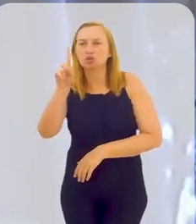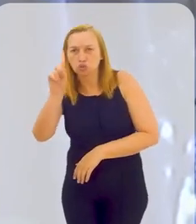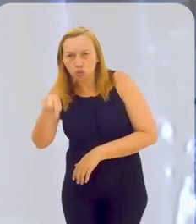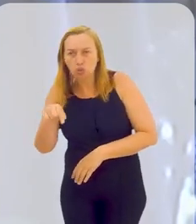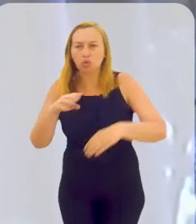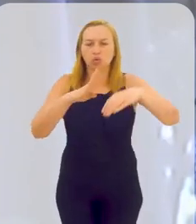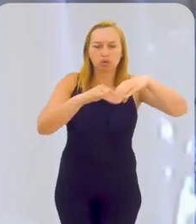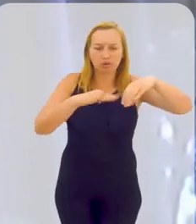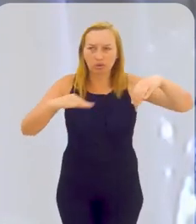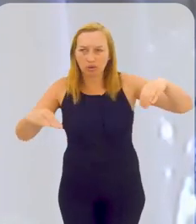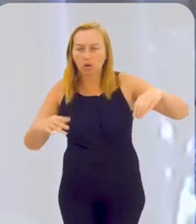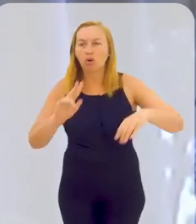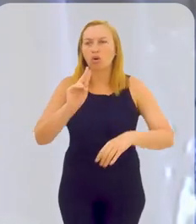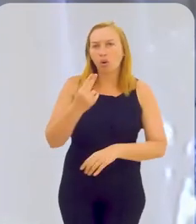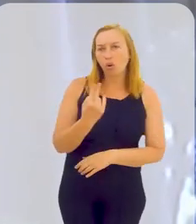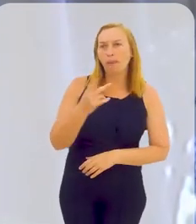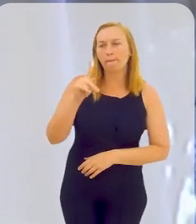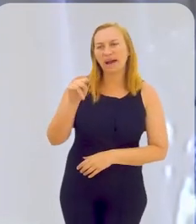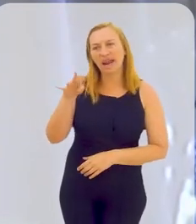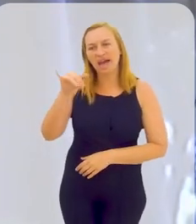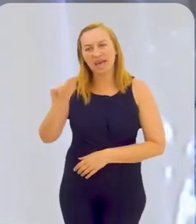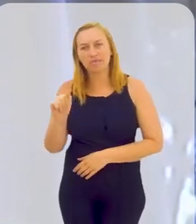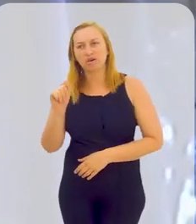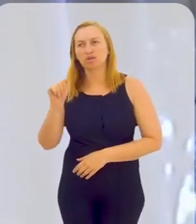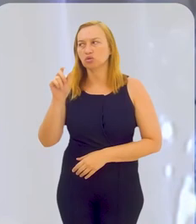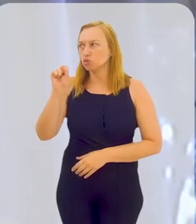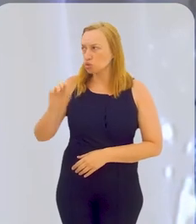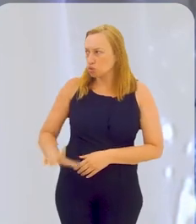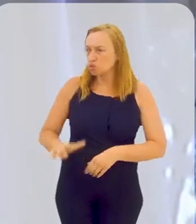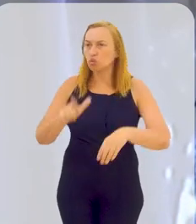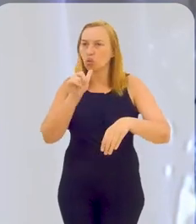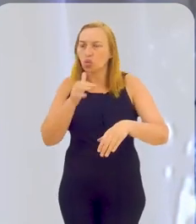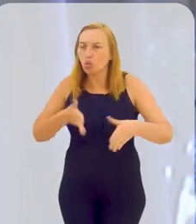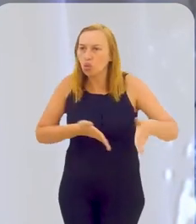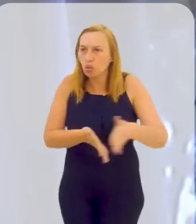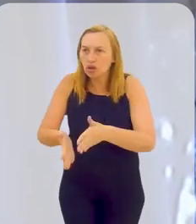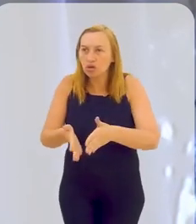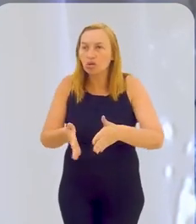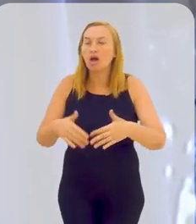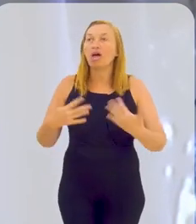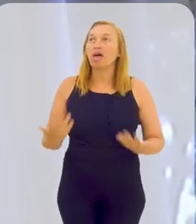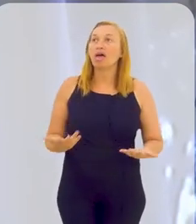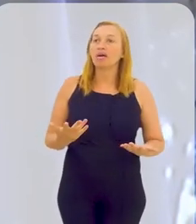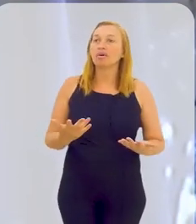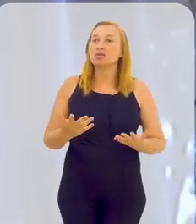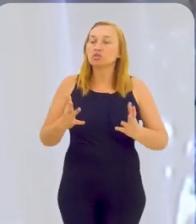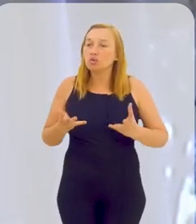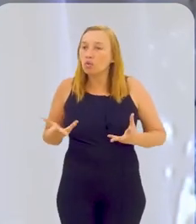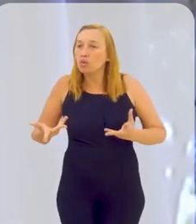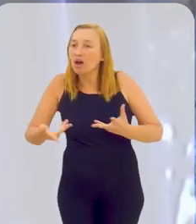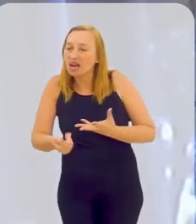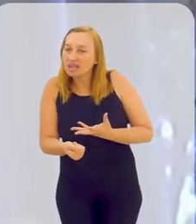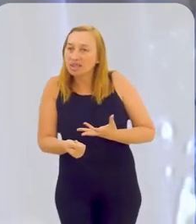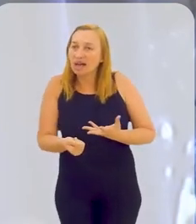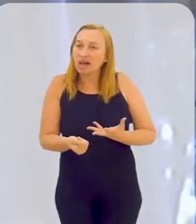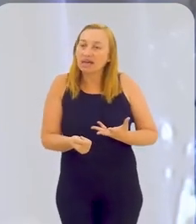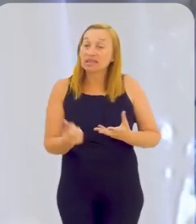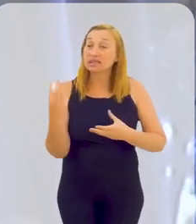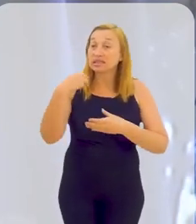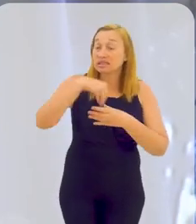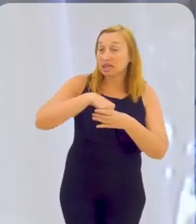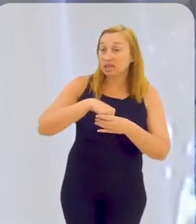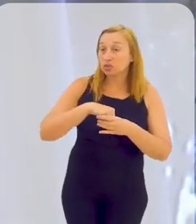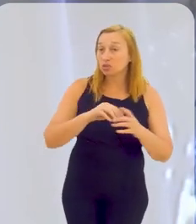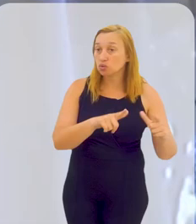Baía de Guanabara ou Paraíba do Sul, né? O Rio Paraíba do Sul, é pela sua relevância dentro da quantidade